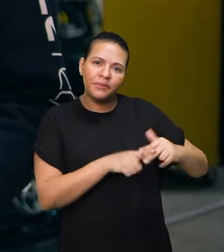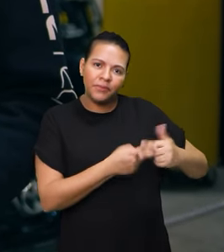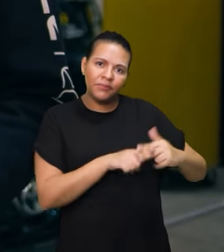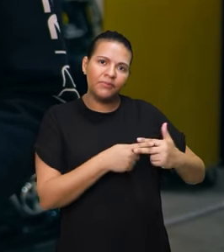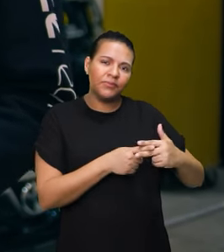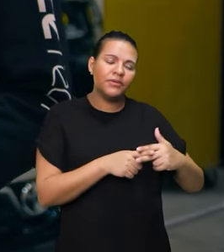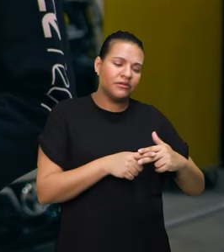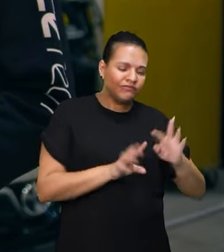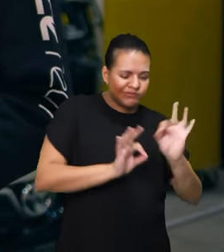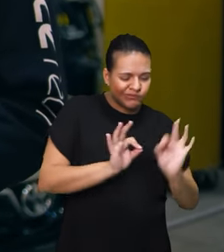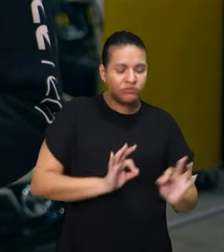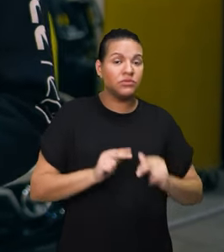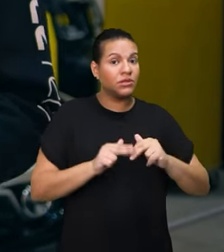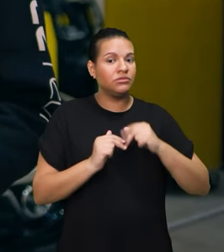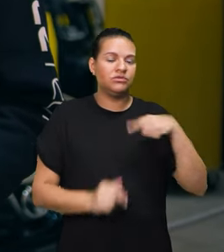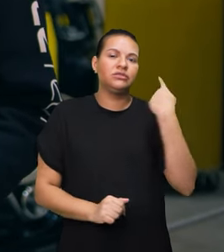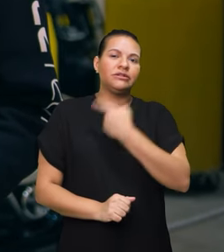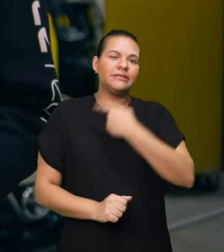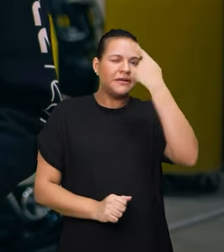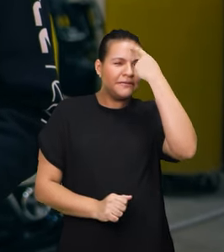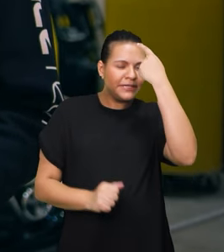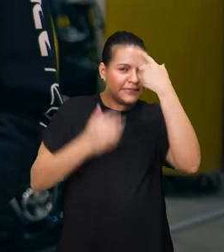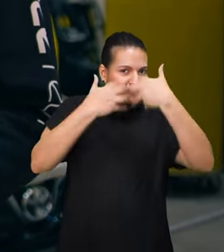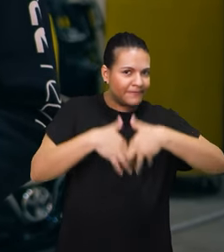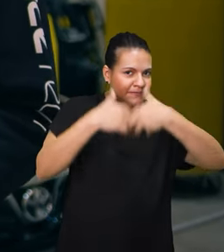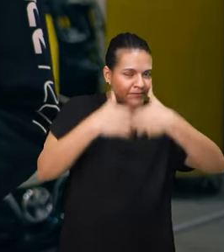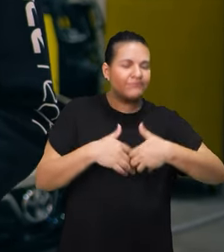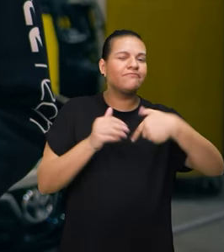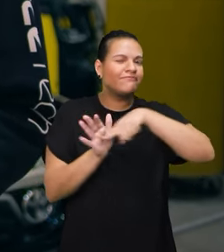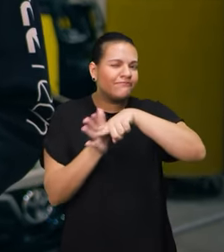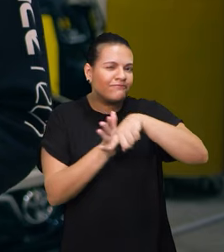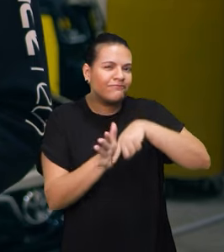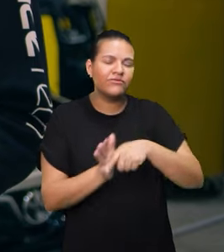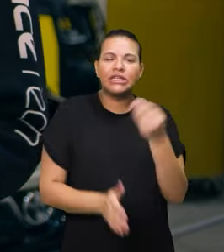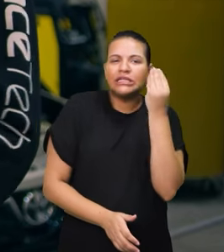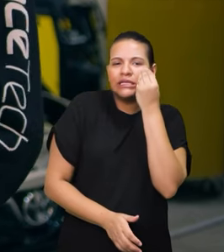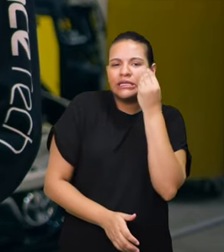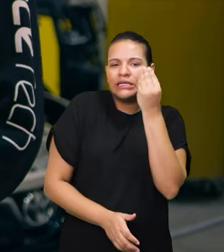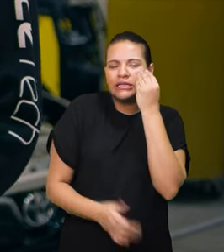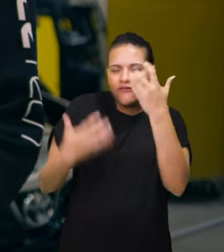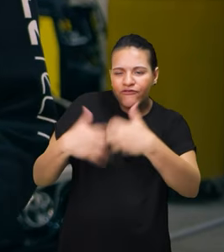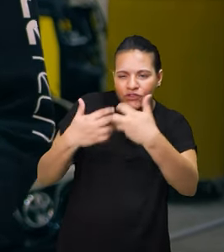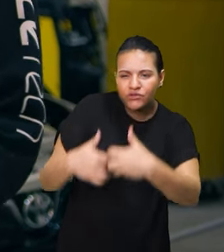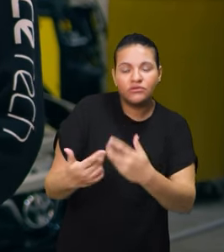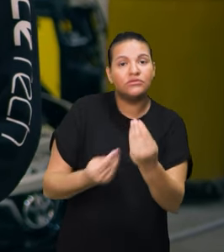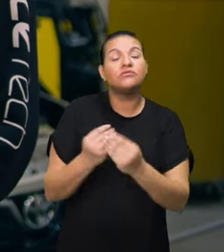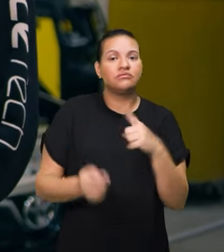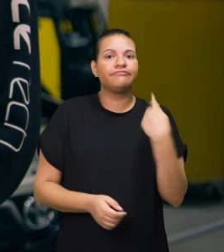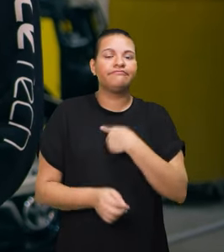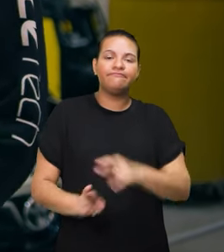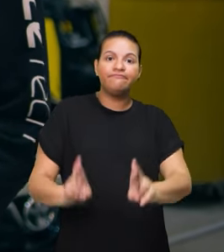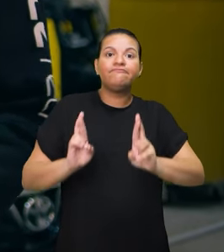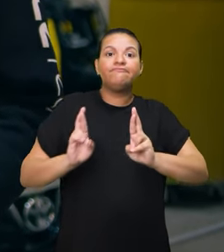cabelos grisalhos e olhos castanhos tudo isso tá sendo muito bem pensado sendo testado para ver se funciona é isso que a gente espera